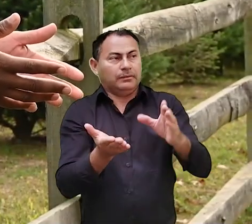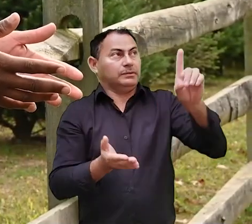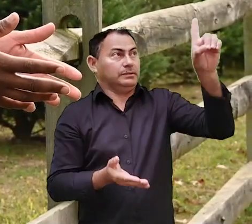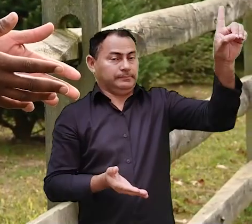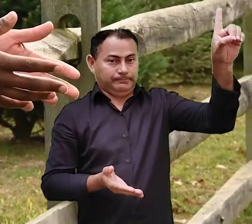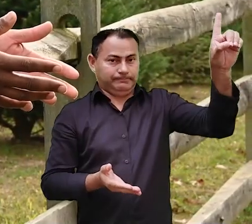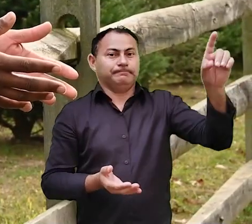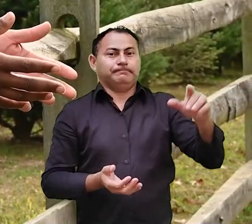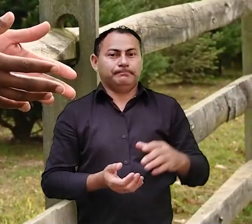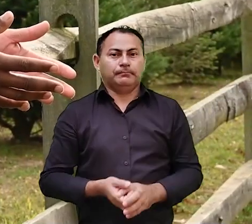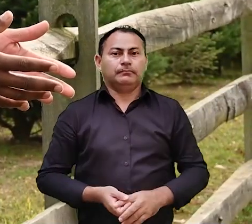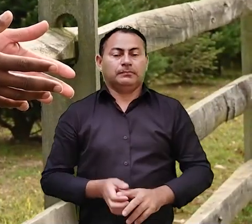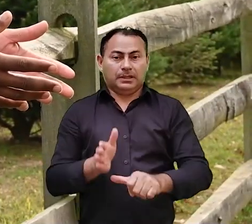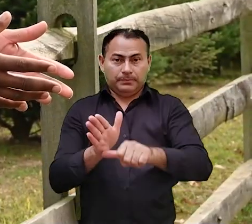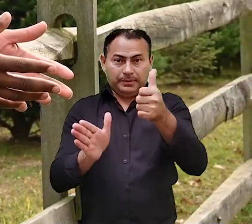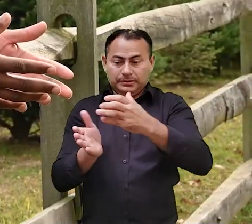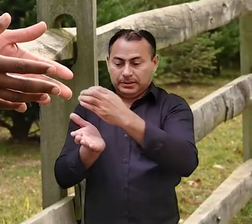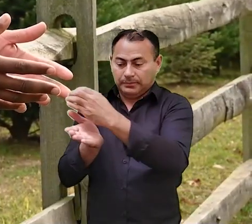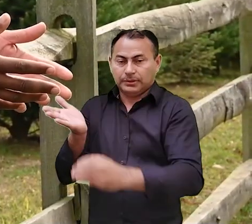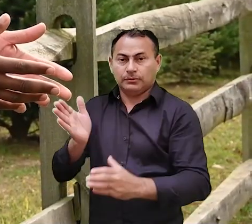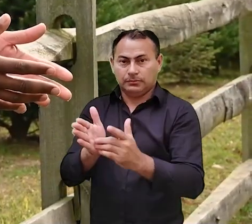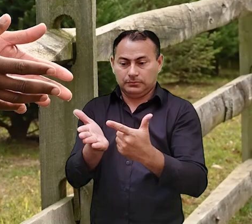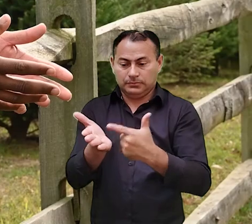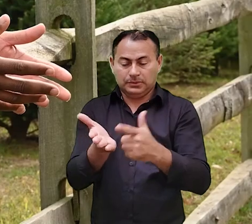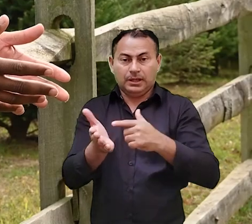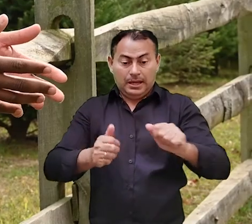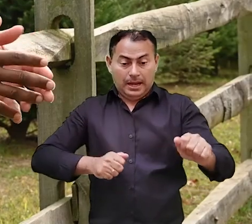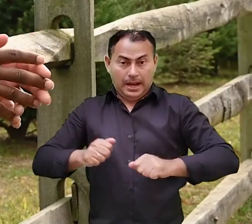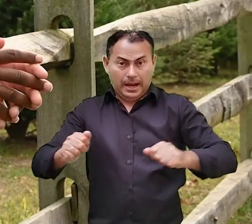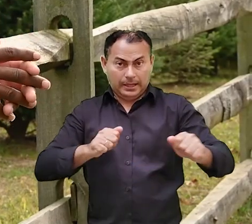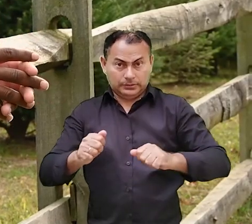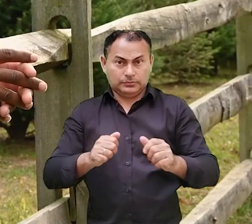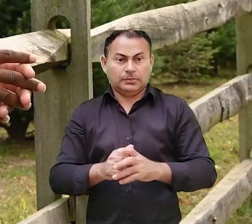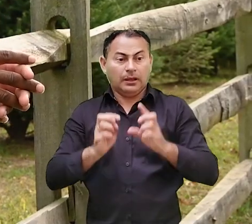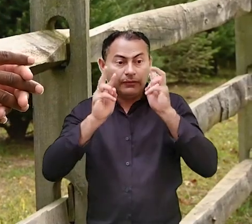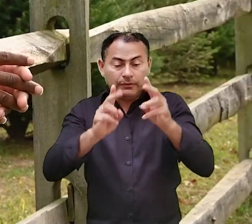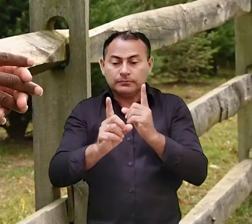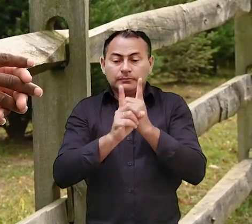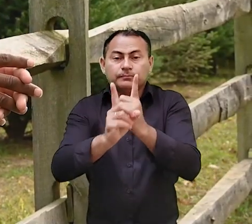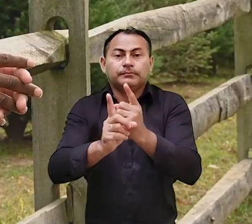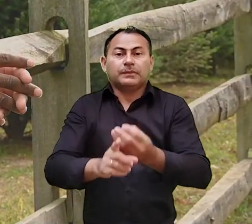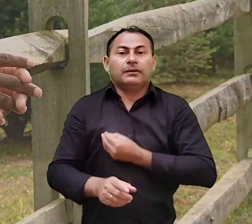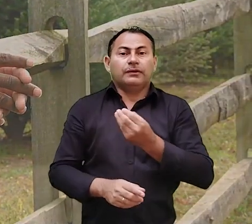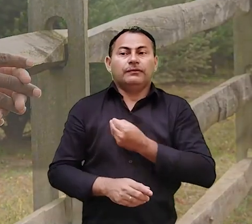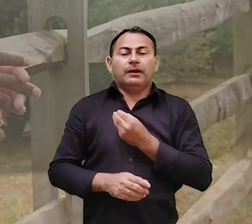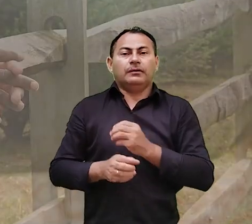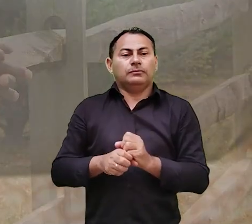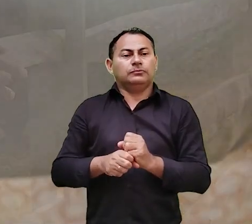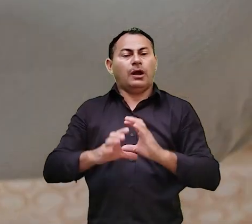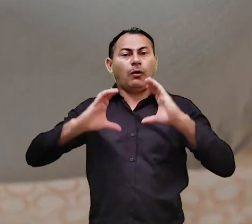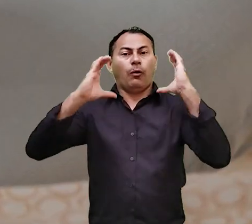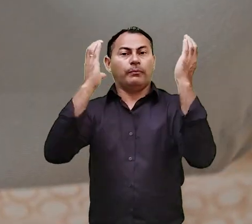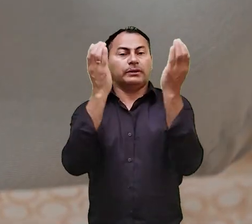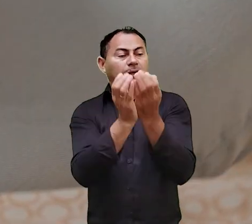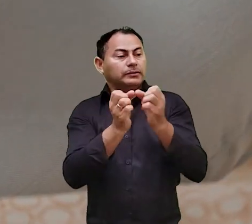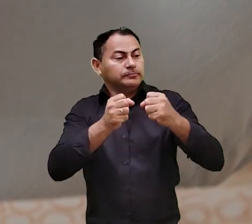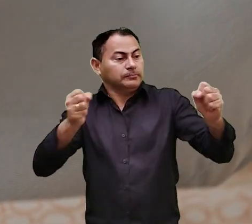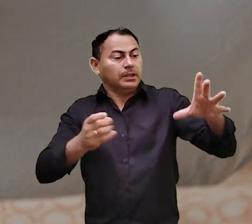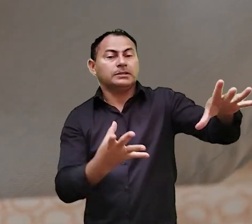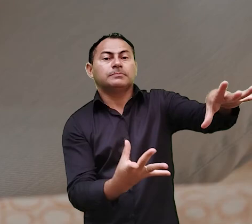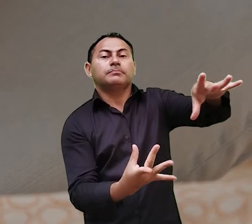pregação da Palavra de Deus. Nos primeiros capítulos do livro de Atos, vemos que os discípulos viviam em uma